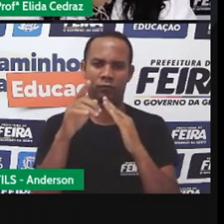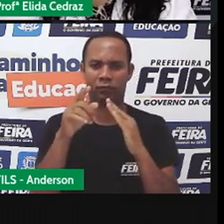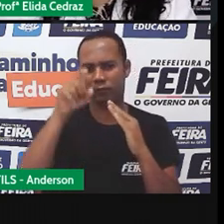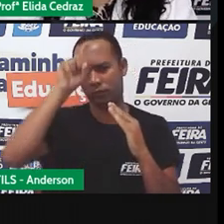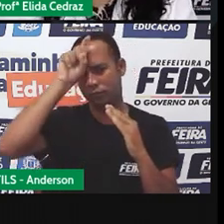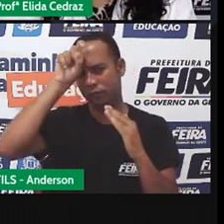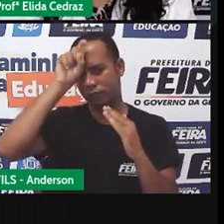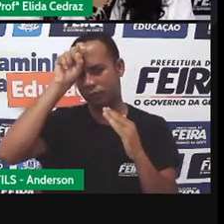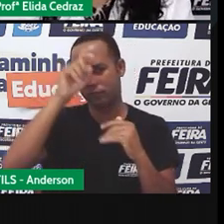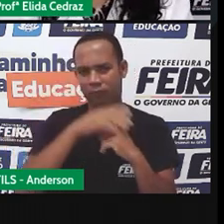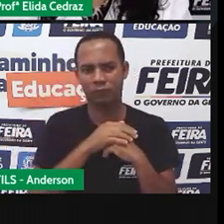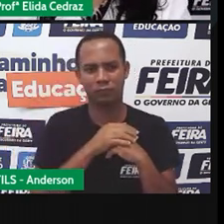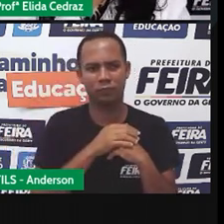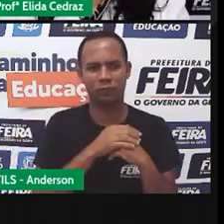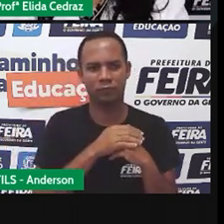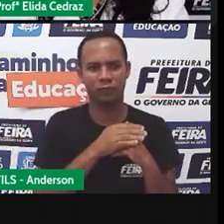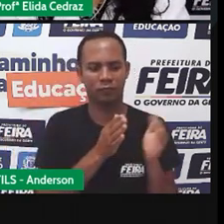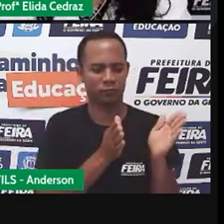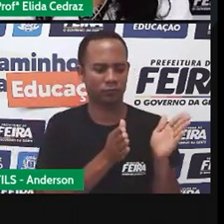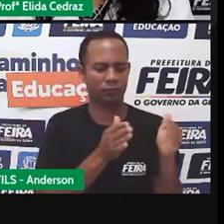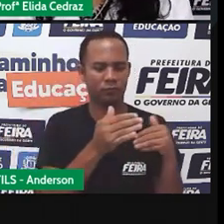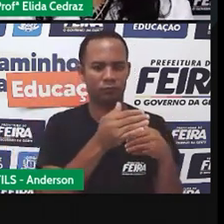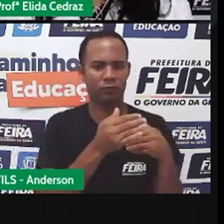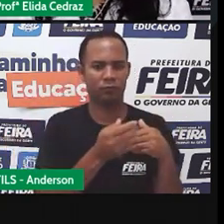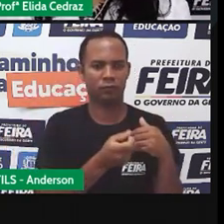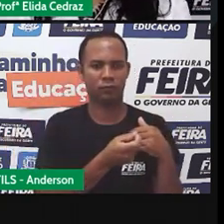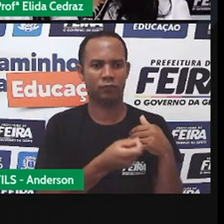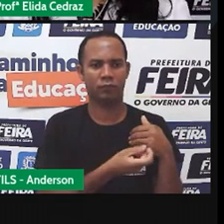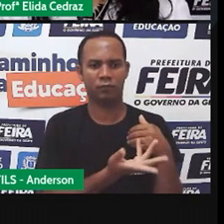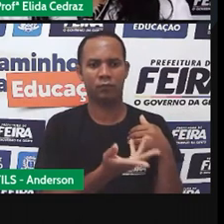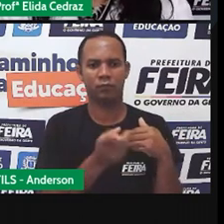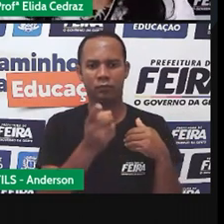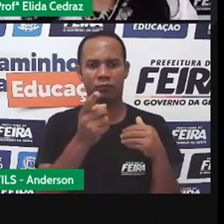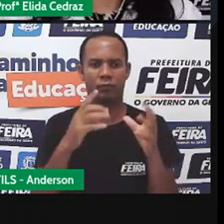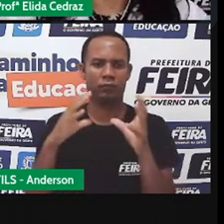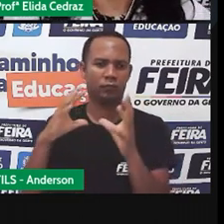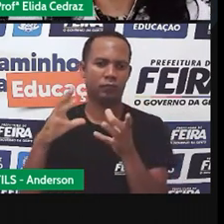um dado e nós temos uma bola.